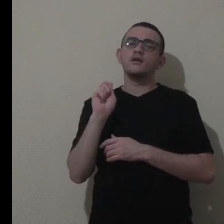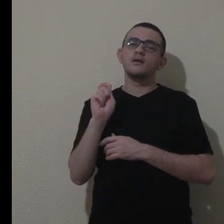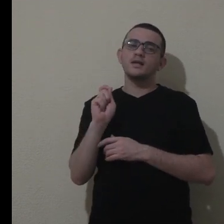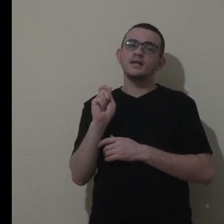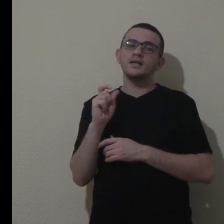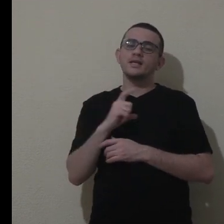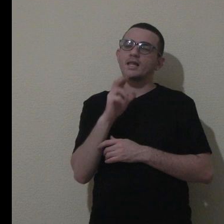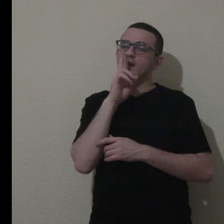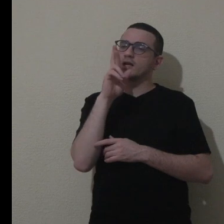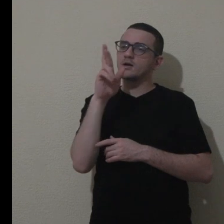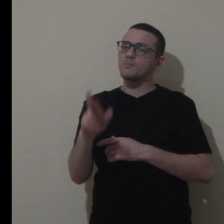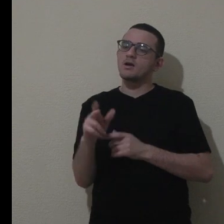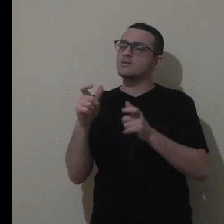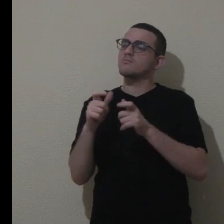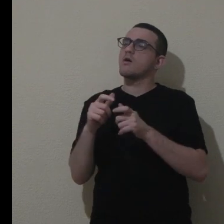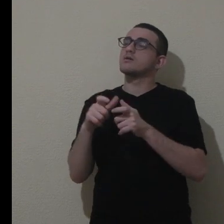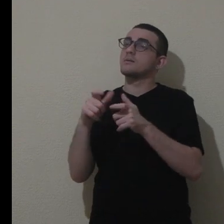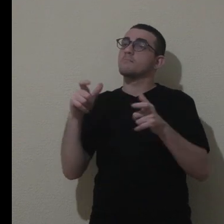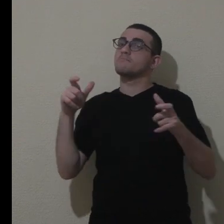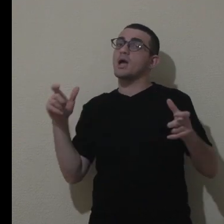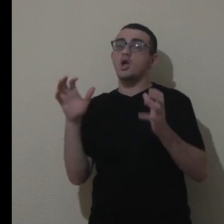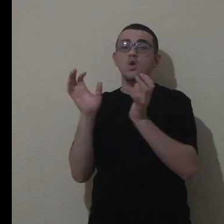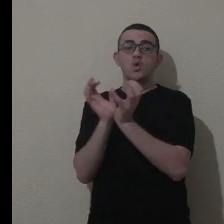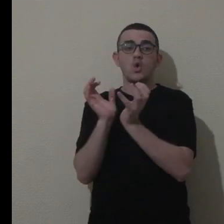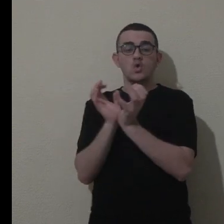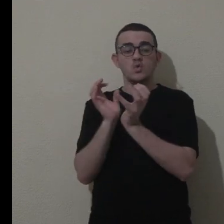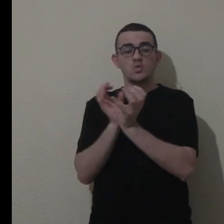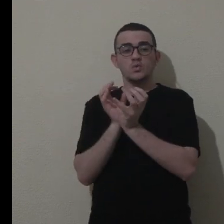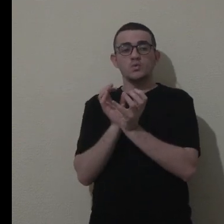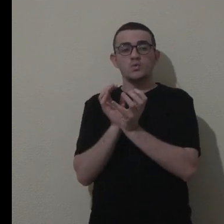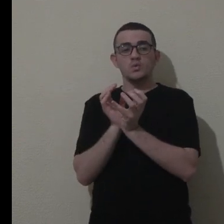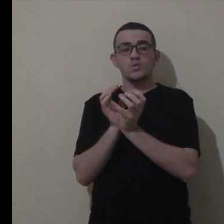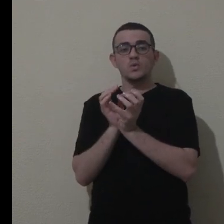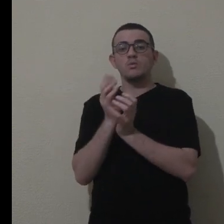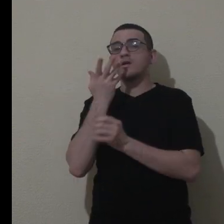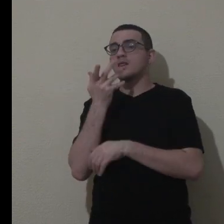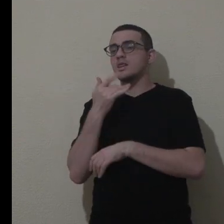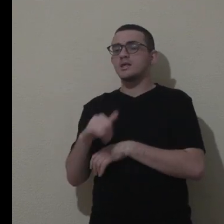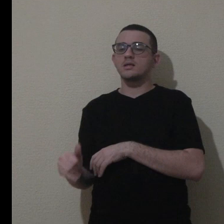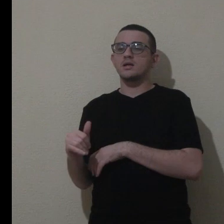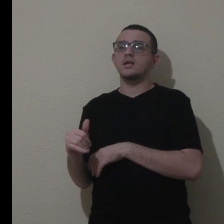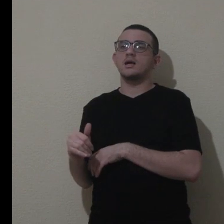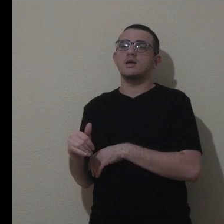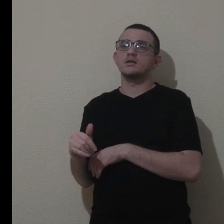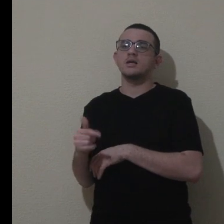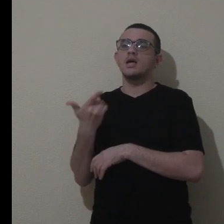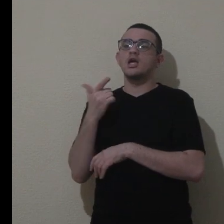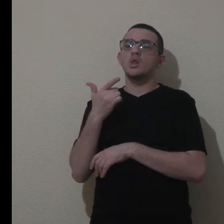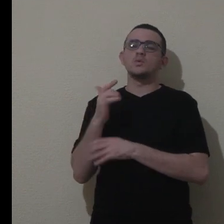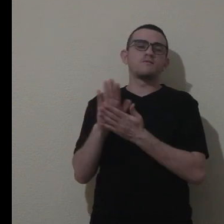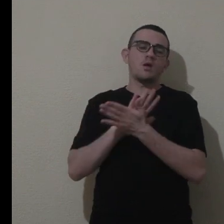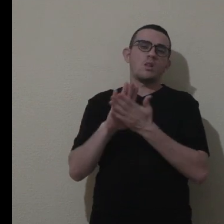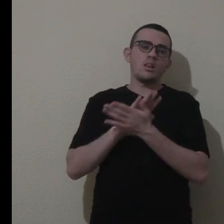A resultante ainda vai ser maior no grupo, né, das crianças que não tiveram efeito